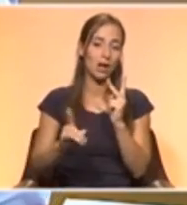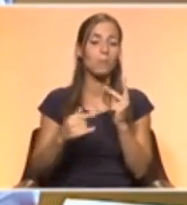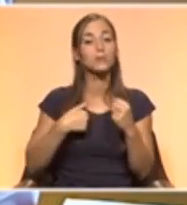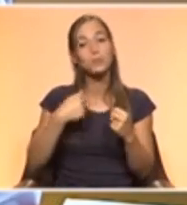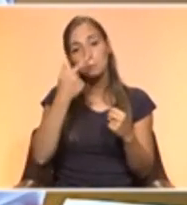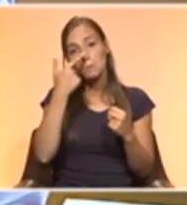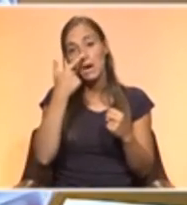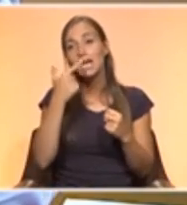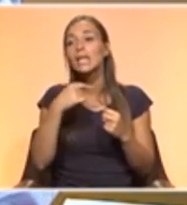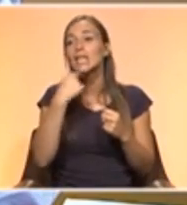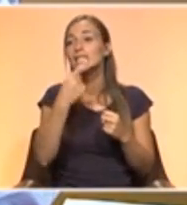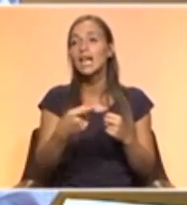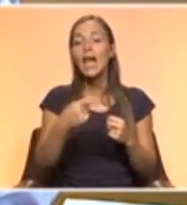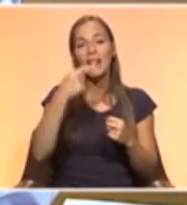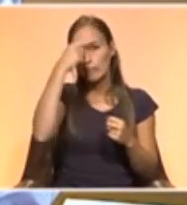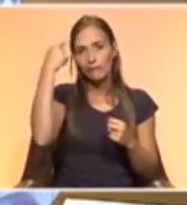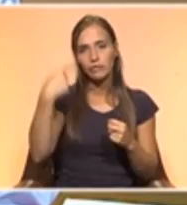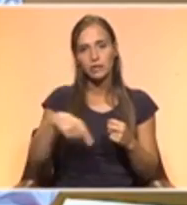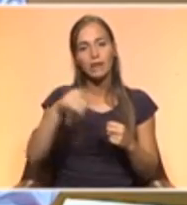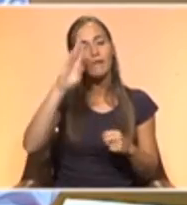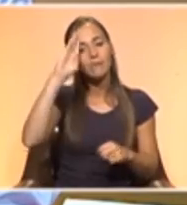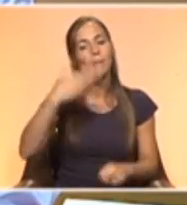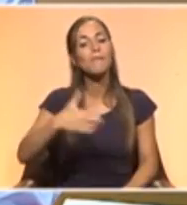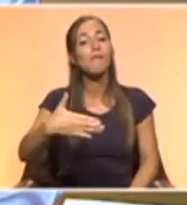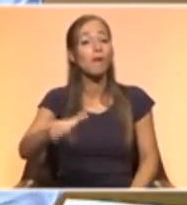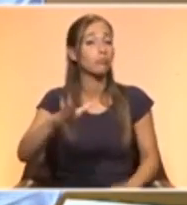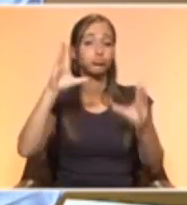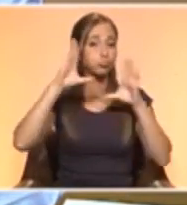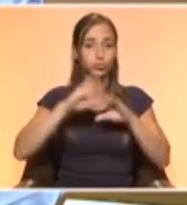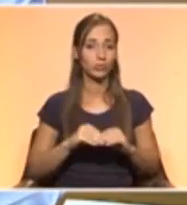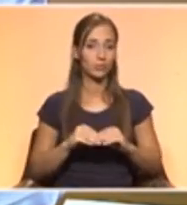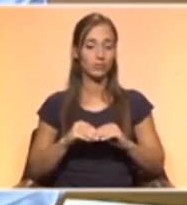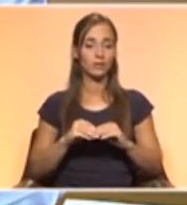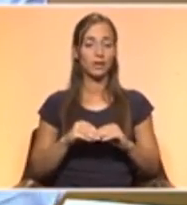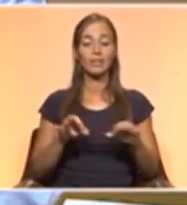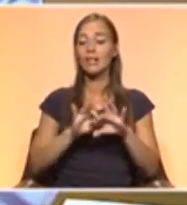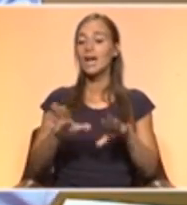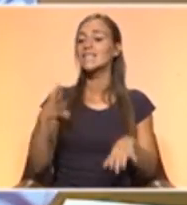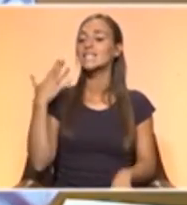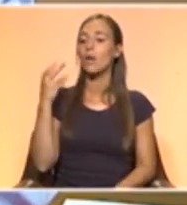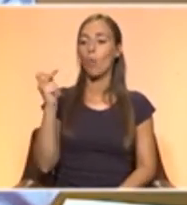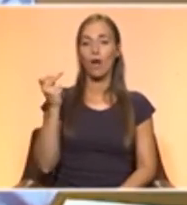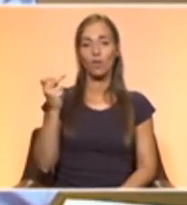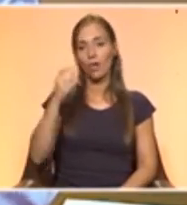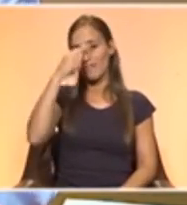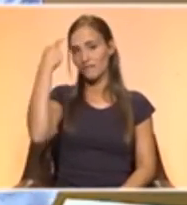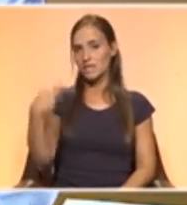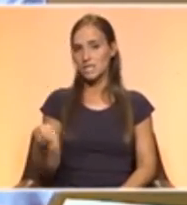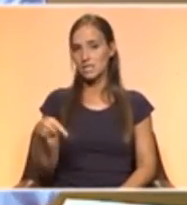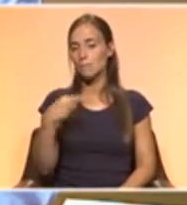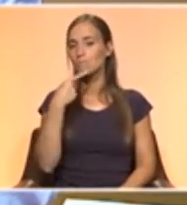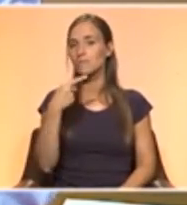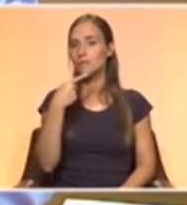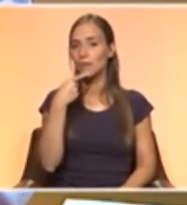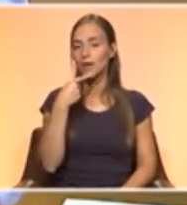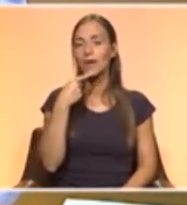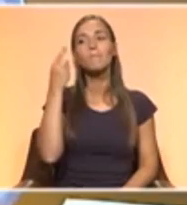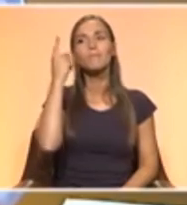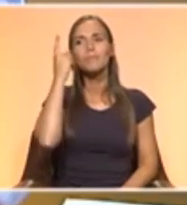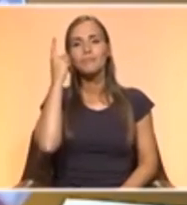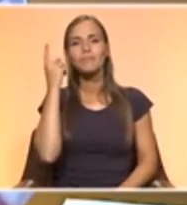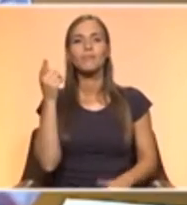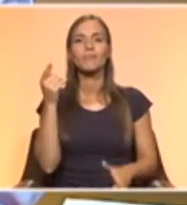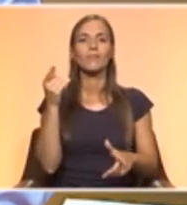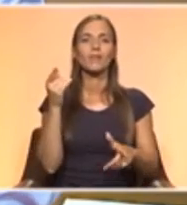que é difícil conseguir-se prever como é que vai ser tal como se calhar há 5 anos atrás seria difícil conseguirmos perceber o mobile as redes sociais O que é que